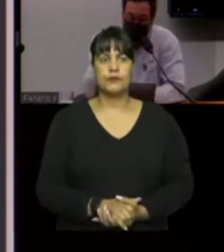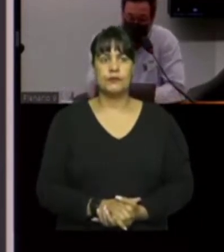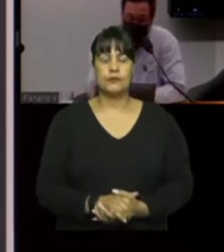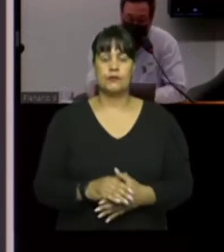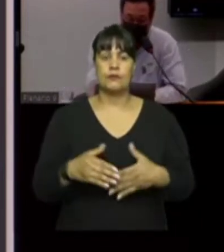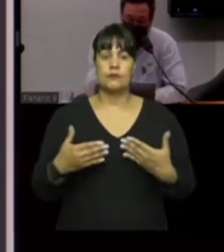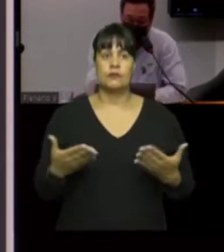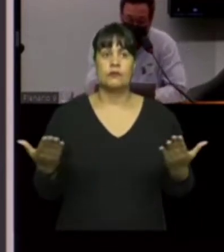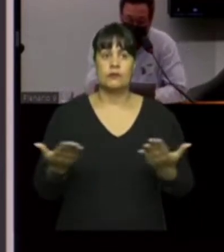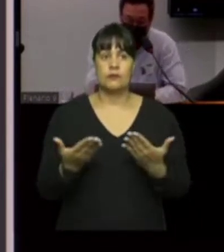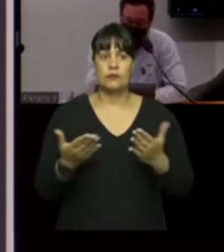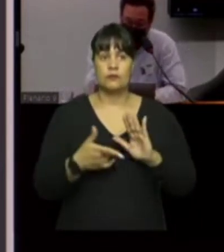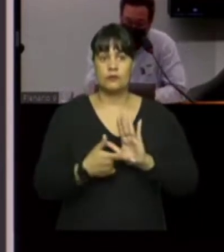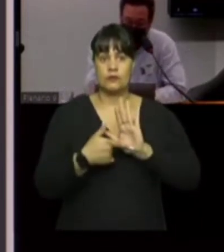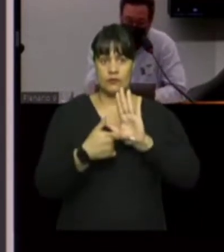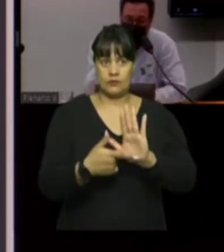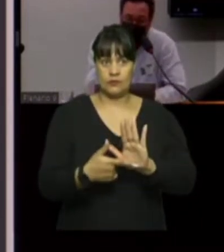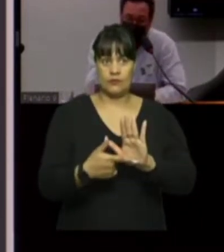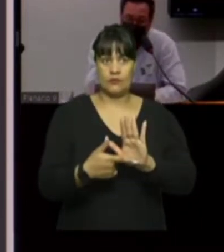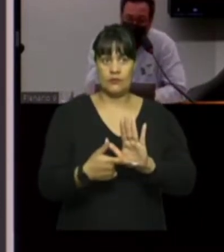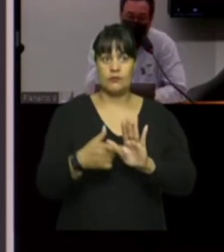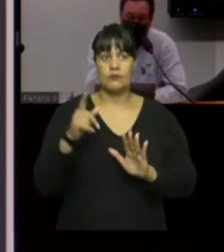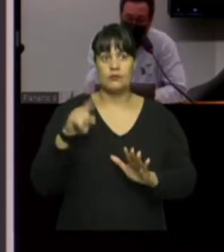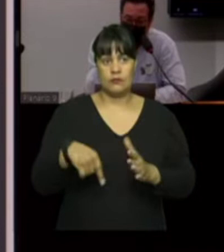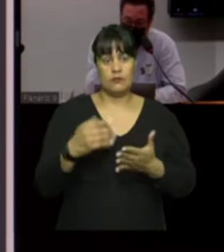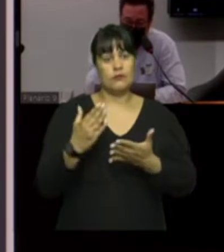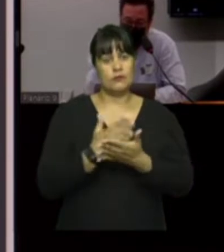gente vai apresentar hoje, deputada, claro, são alguns...